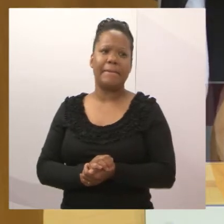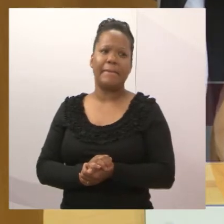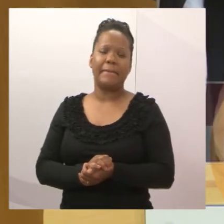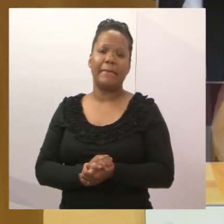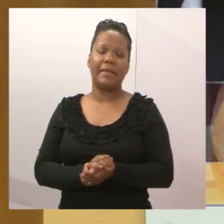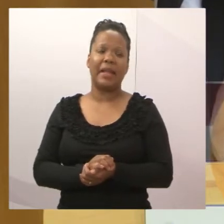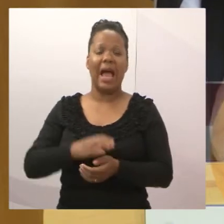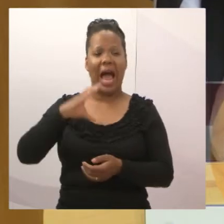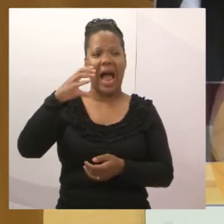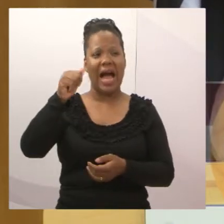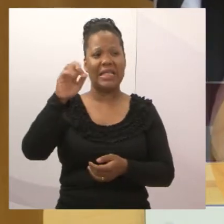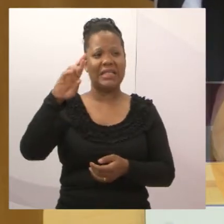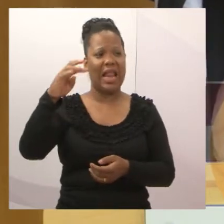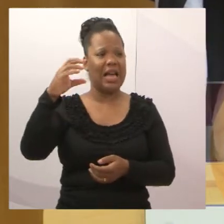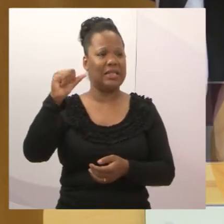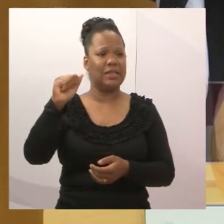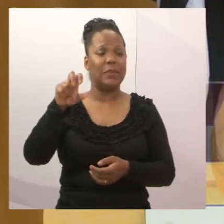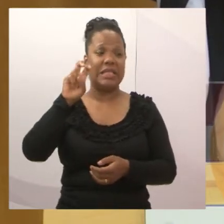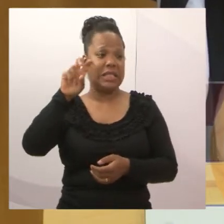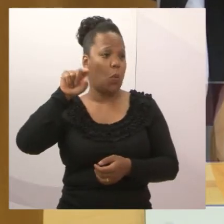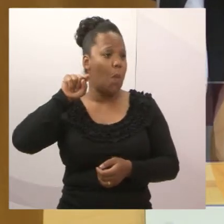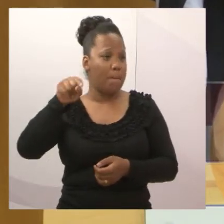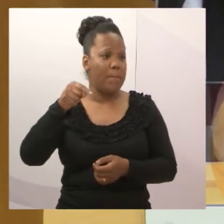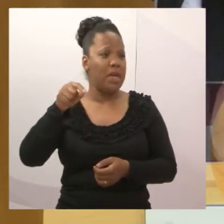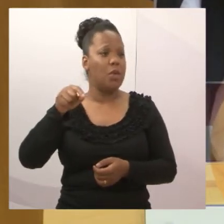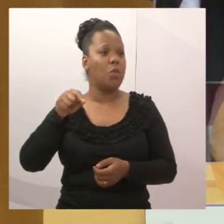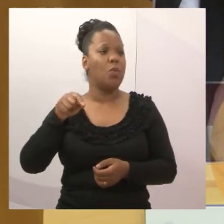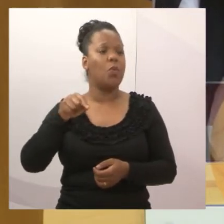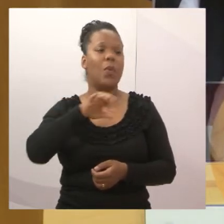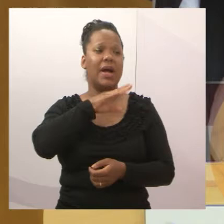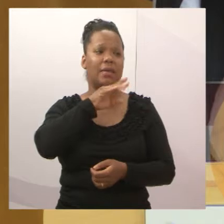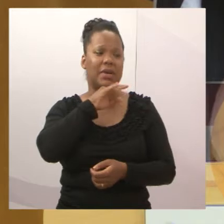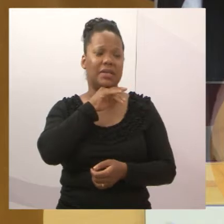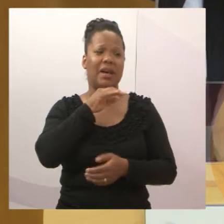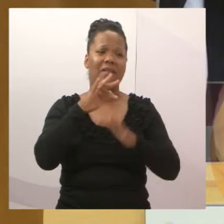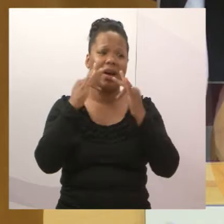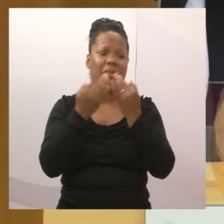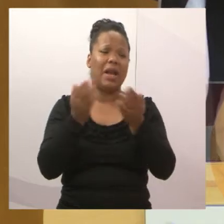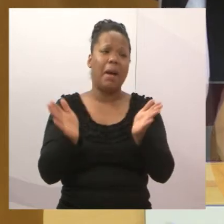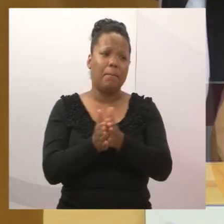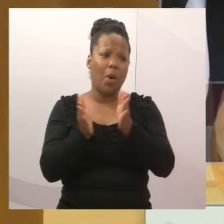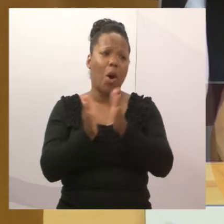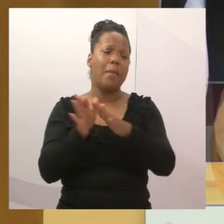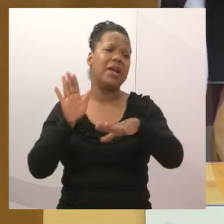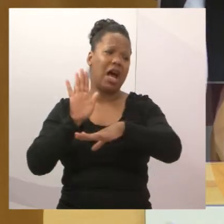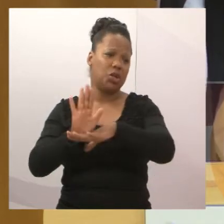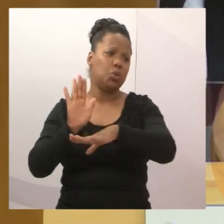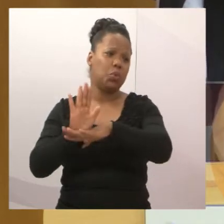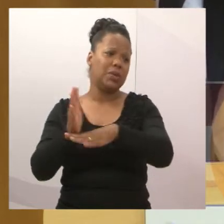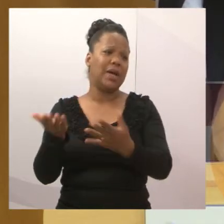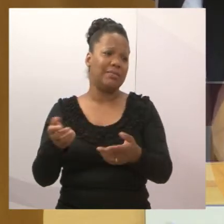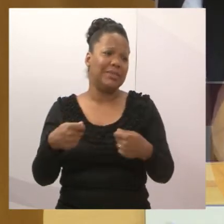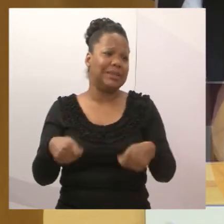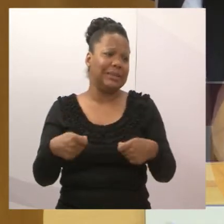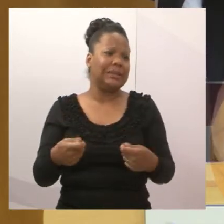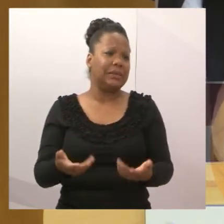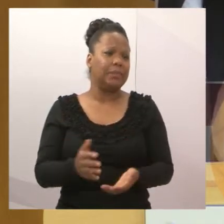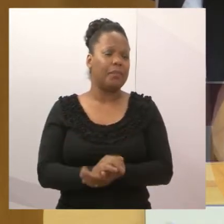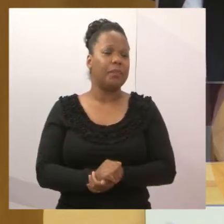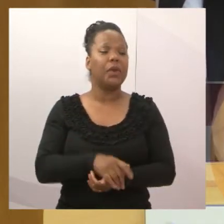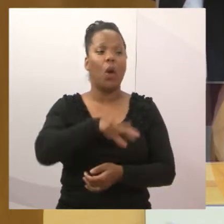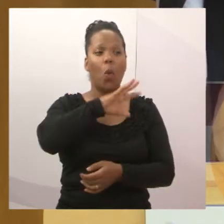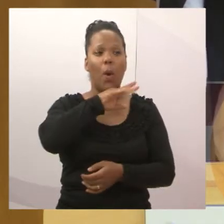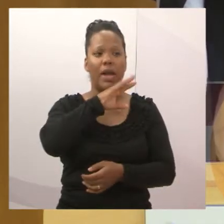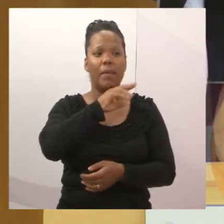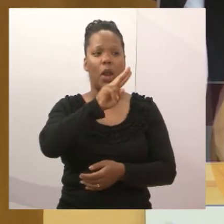essa castração de 5.000 animais, porque isso vai ajudar muito as pessoas de baixa renda. E eu não posso deixar de pontuar também que o número de